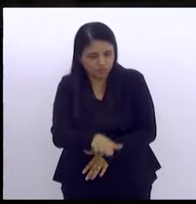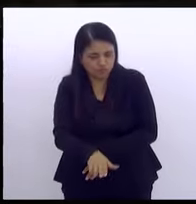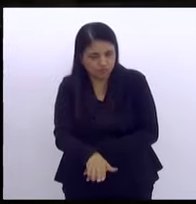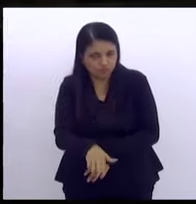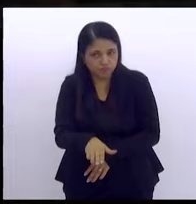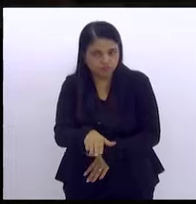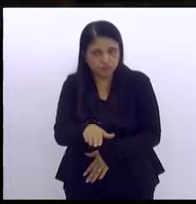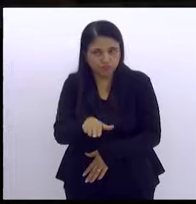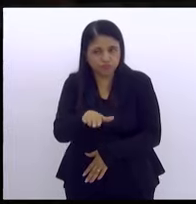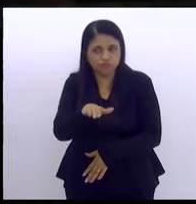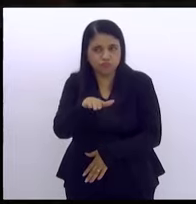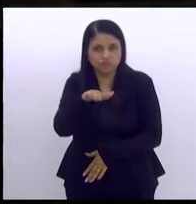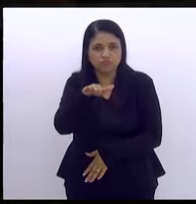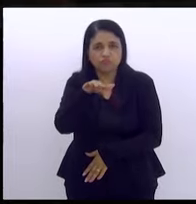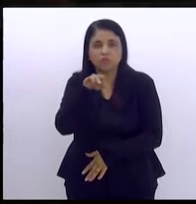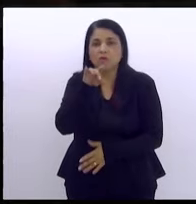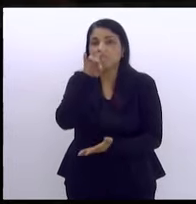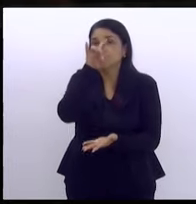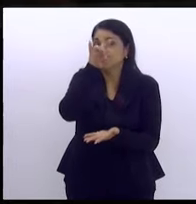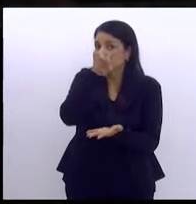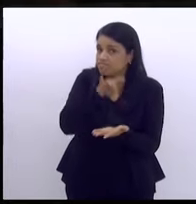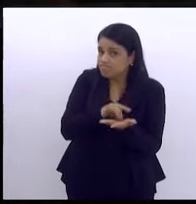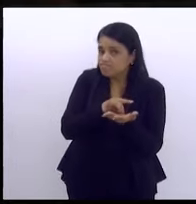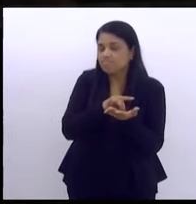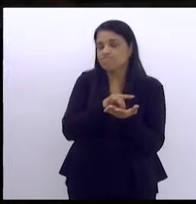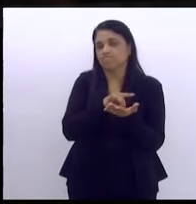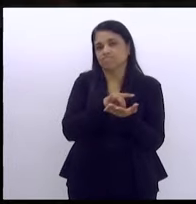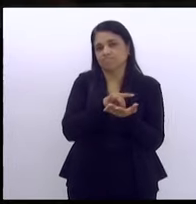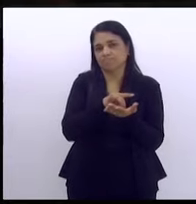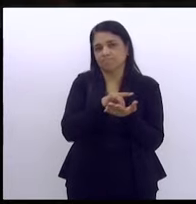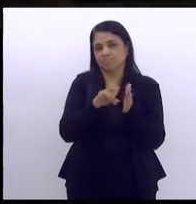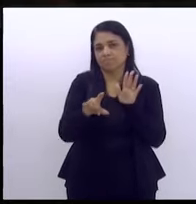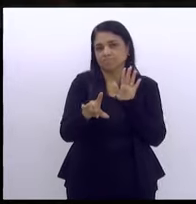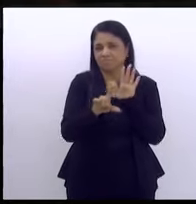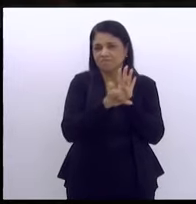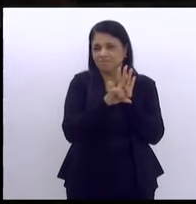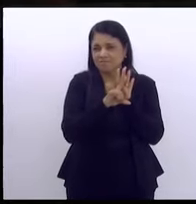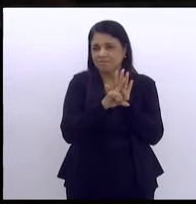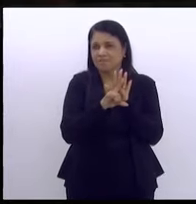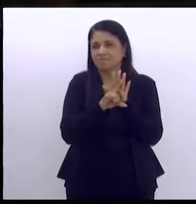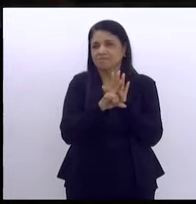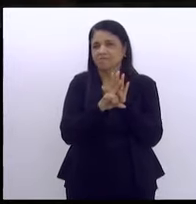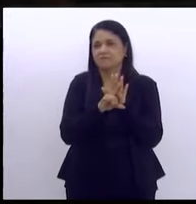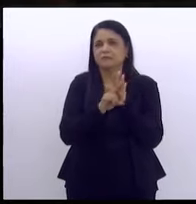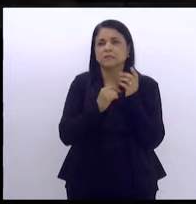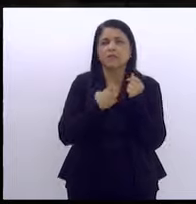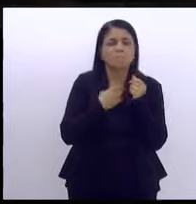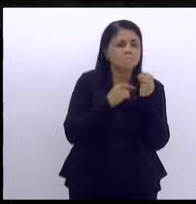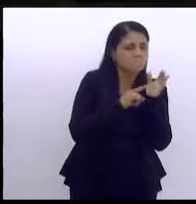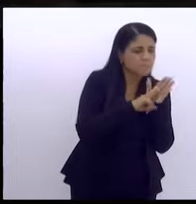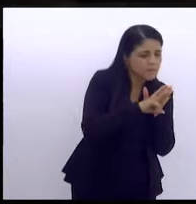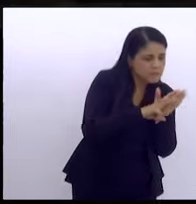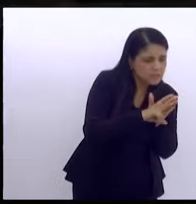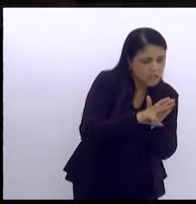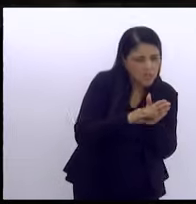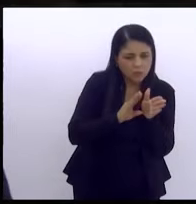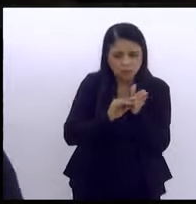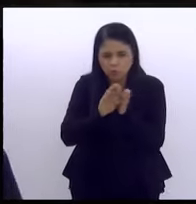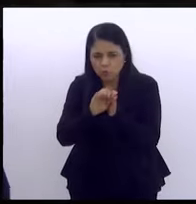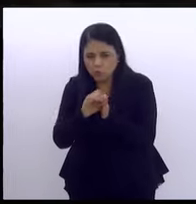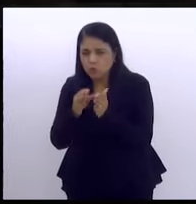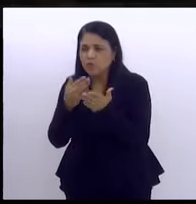verificar a veracidade de uma lei. Ver outras matérias, pesquisar no Google, falar